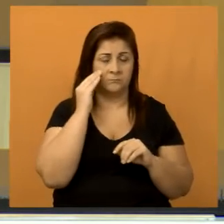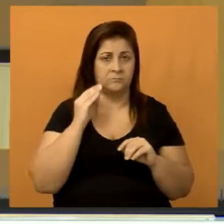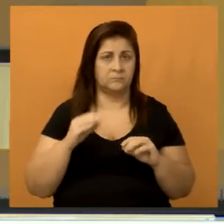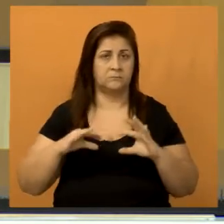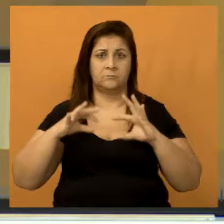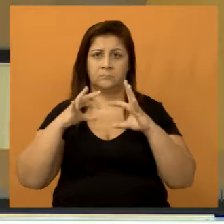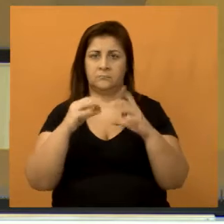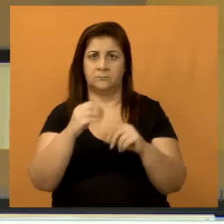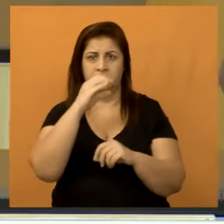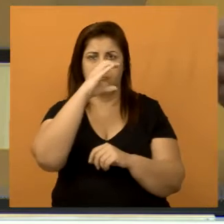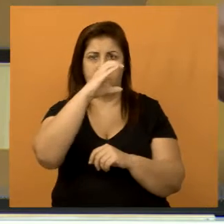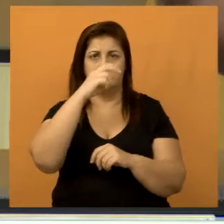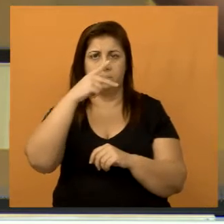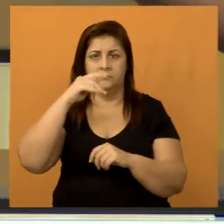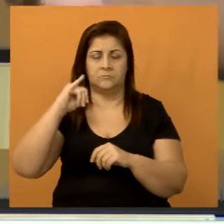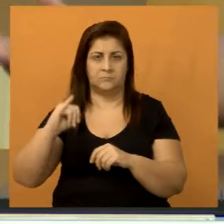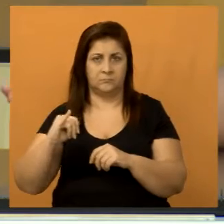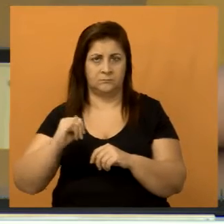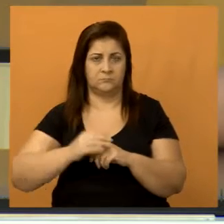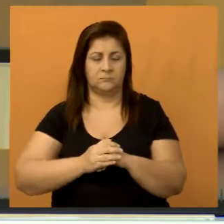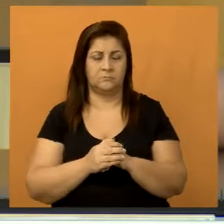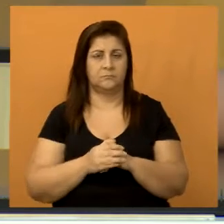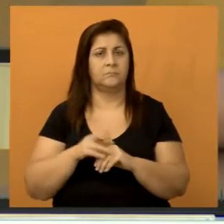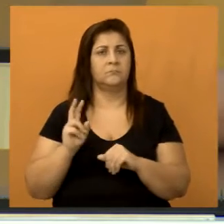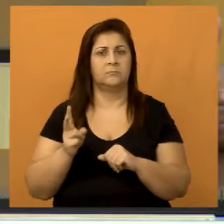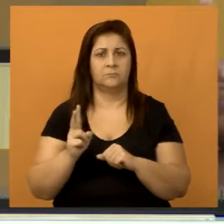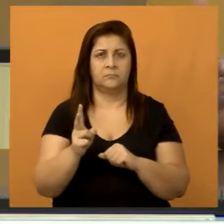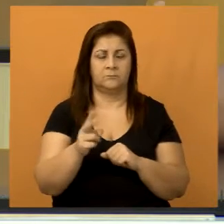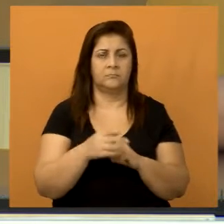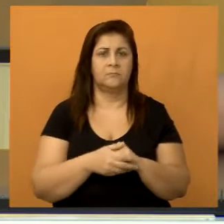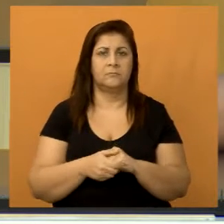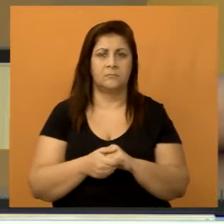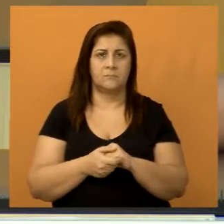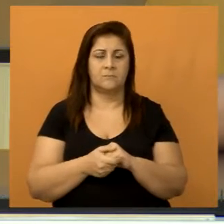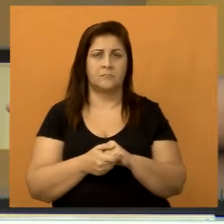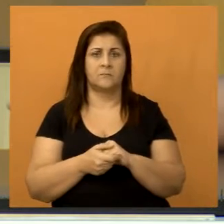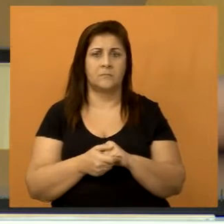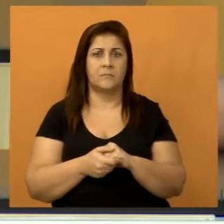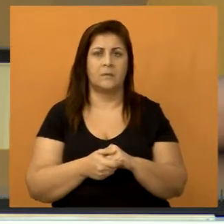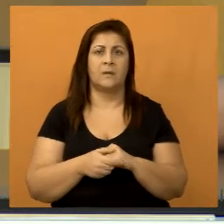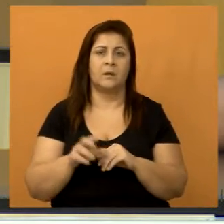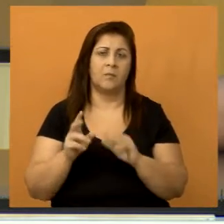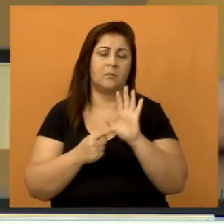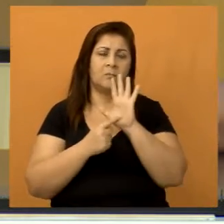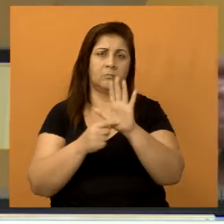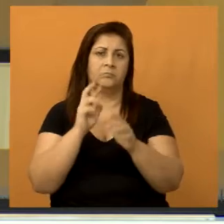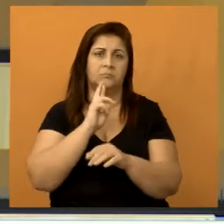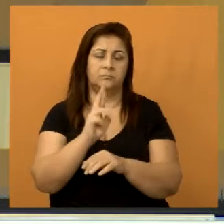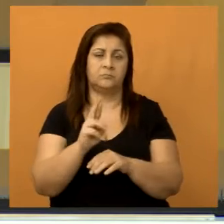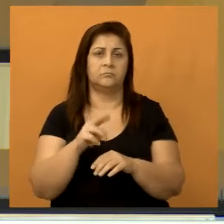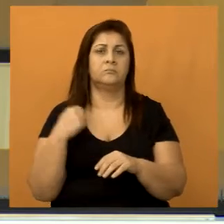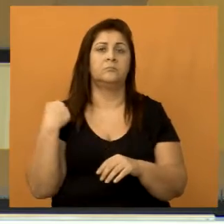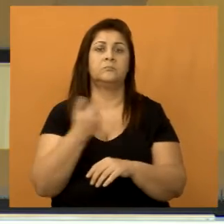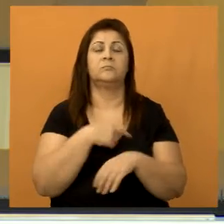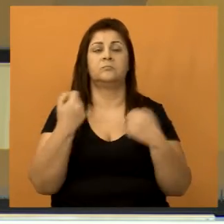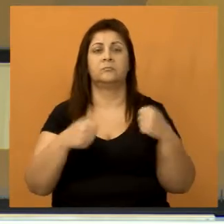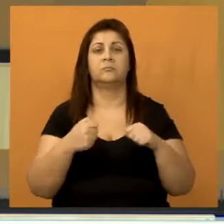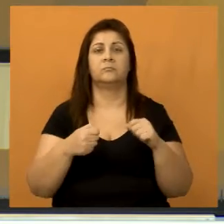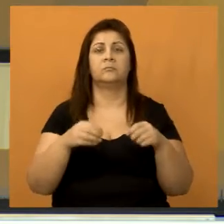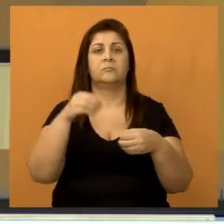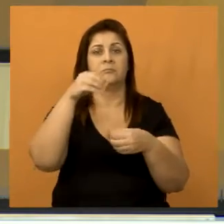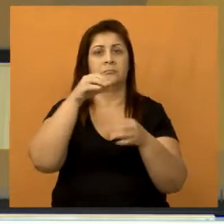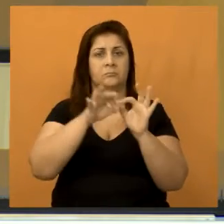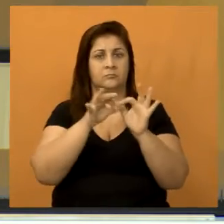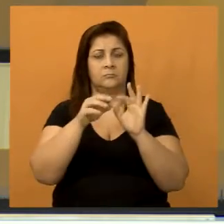ser dessa forma para as demais resultados de CPI desta casa, nós devemos colocar no